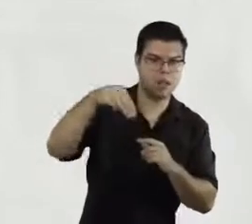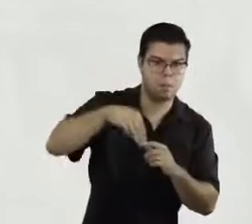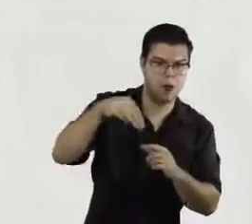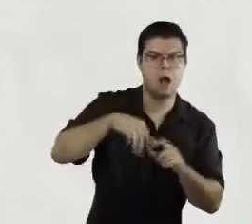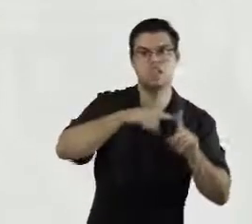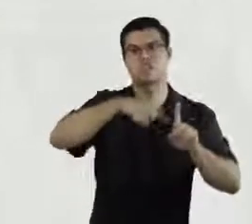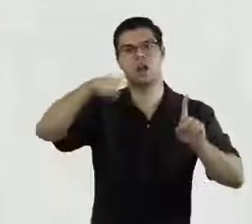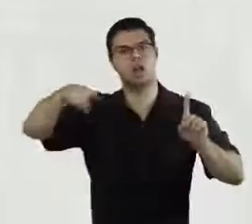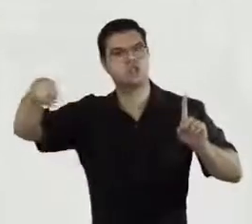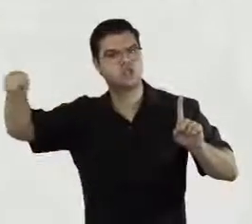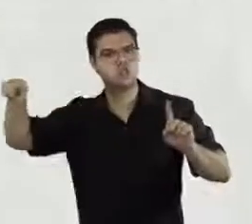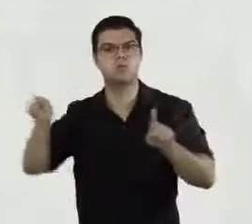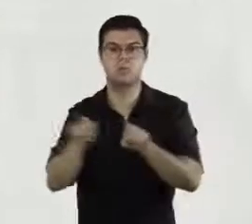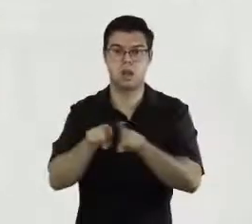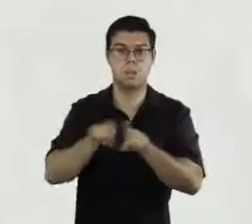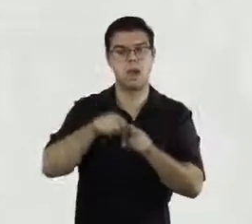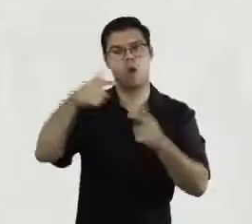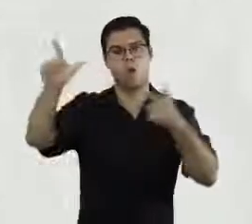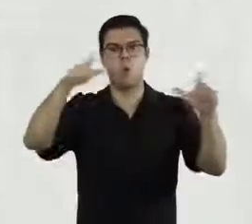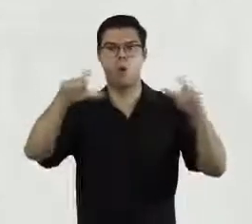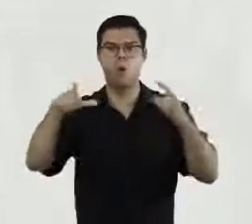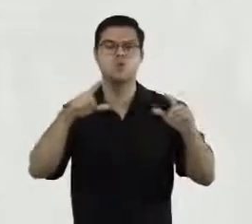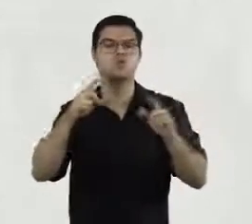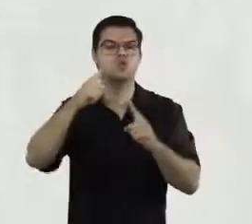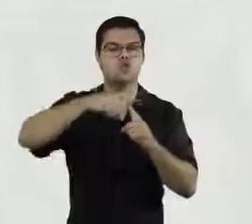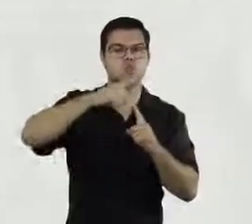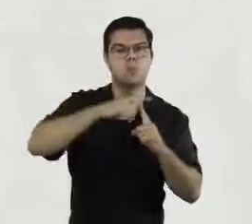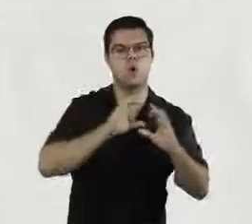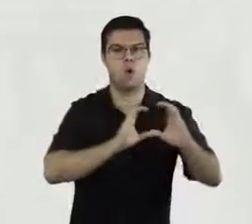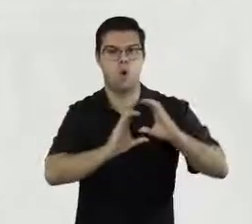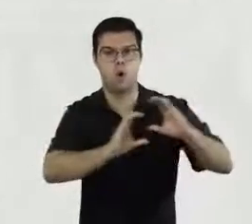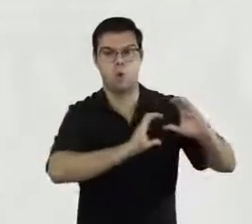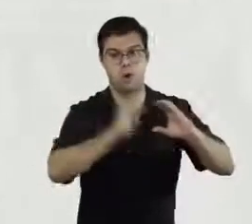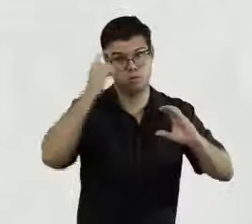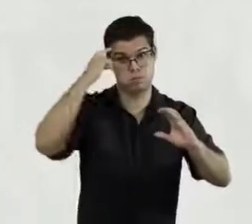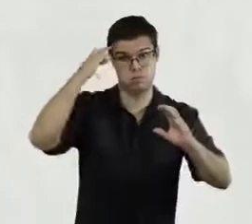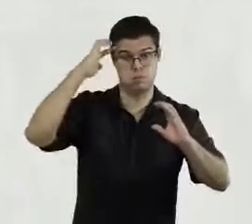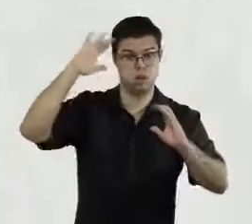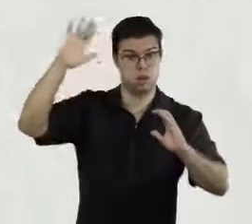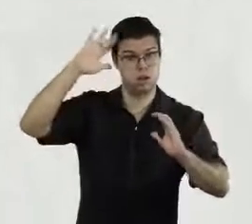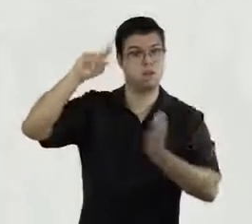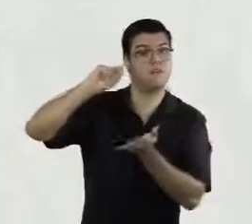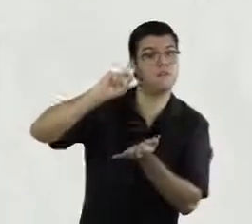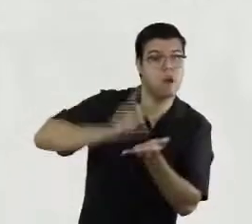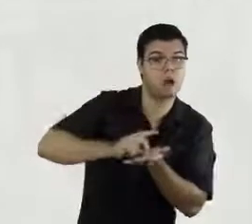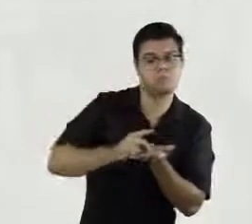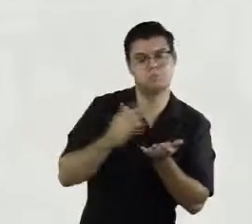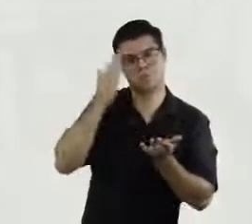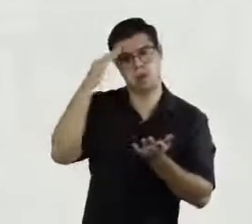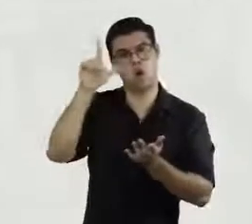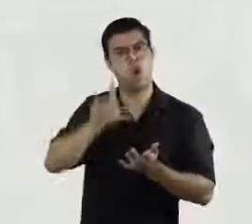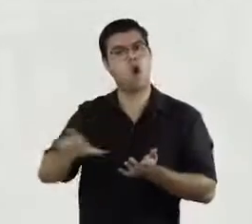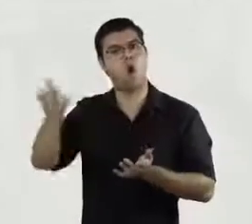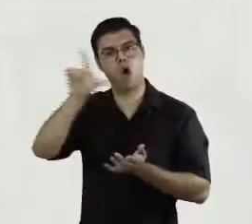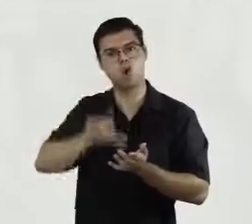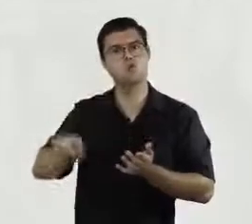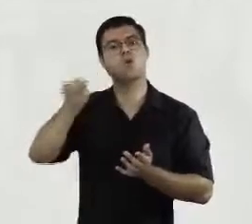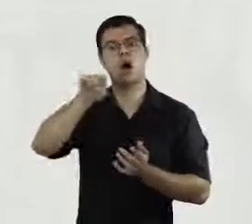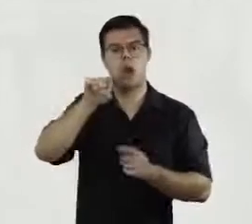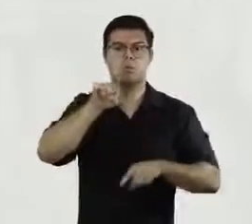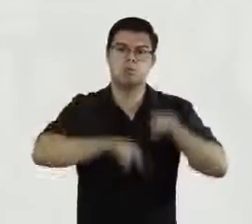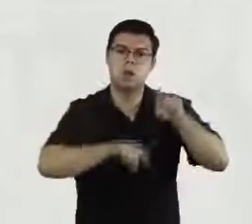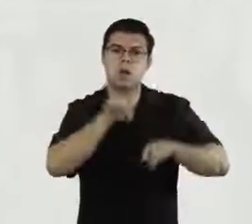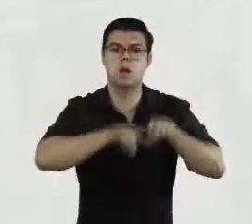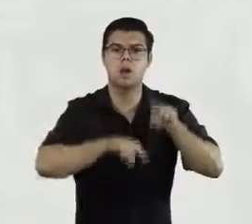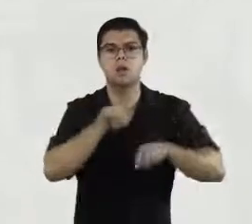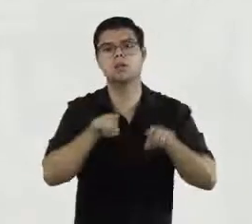estatísticos a livros e outros meios de comunicação das ideias e fatos, é lógico percebê-la como instrumento e